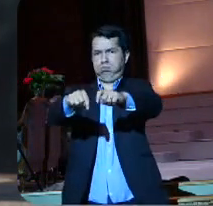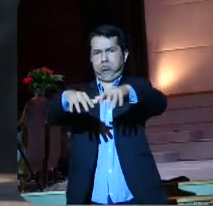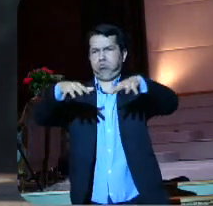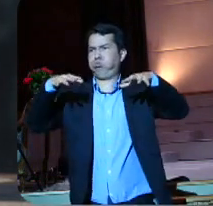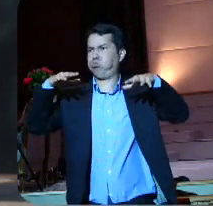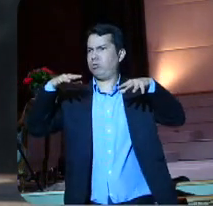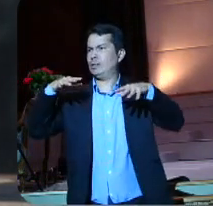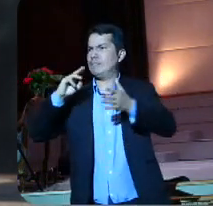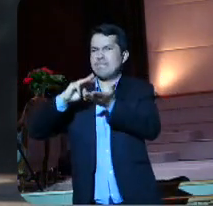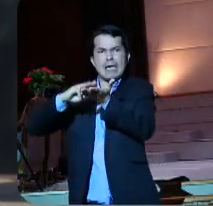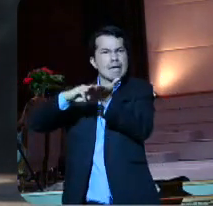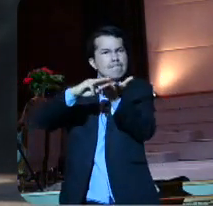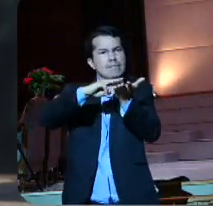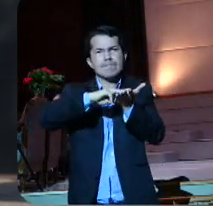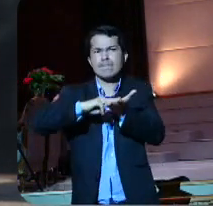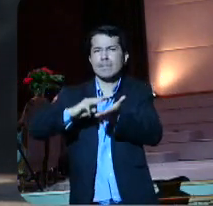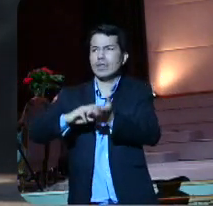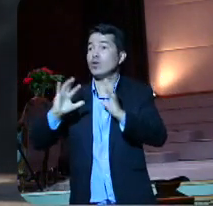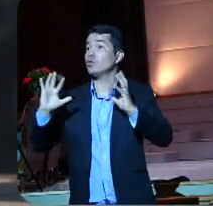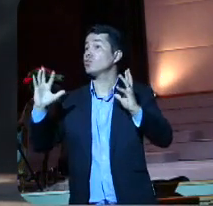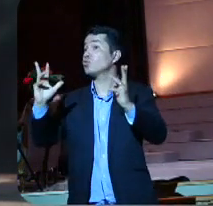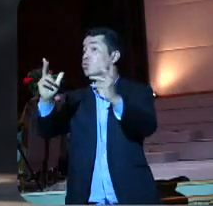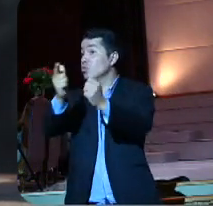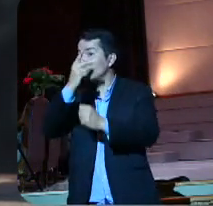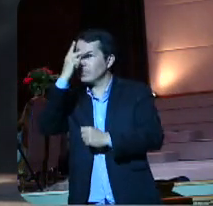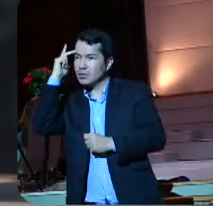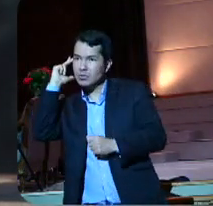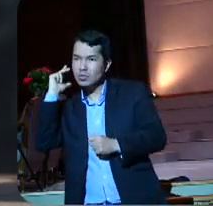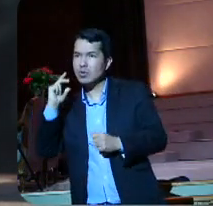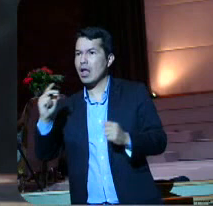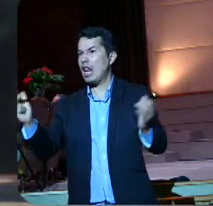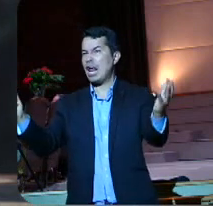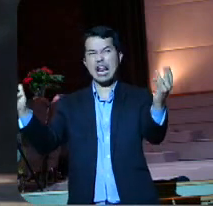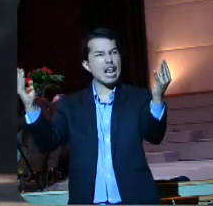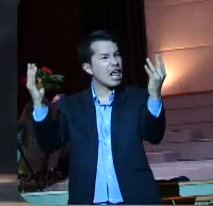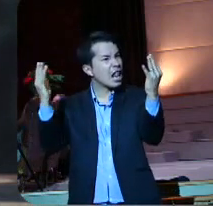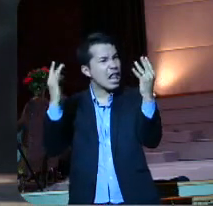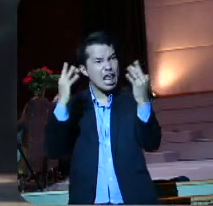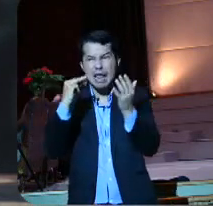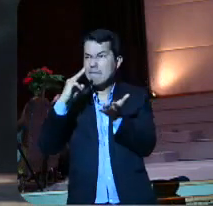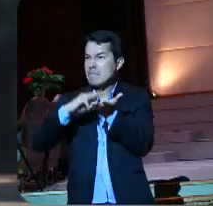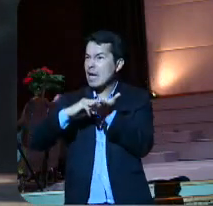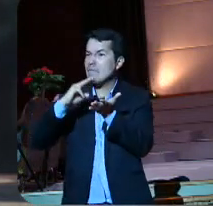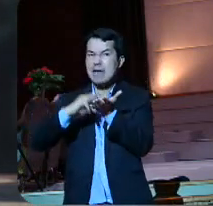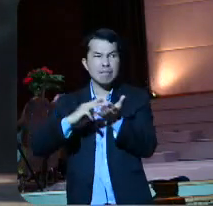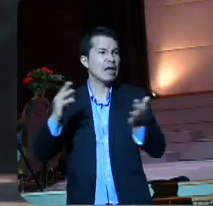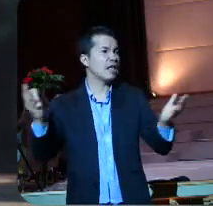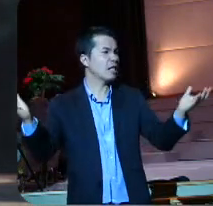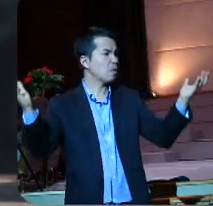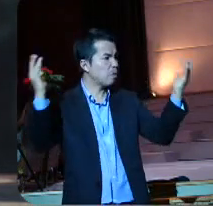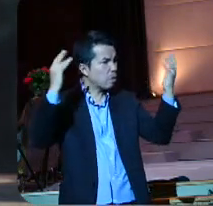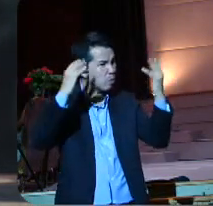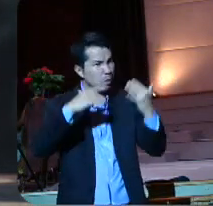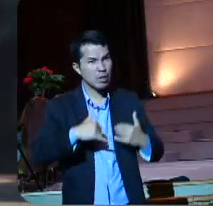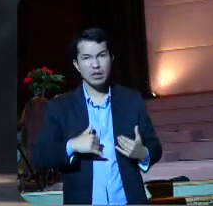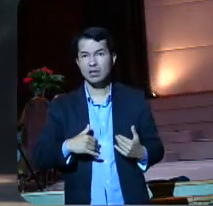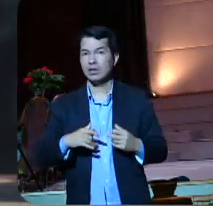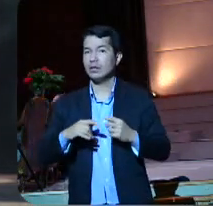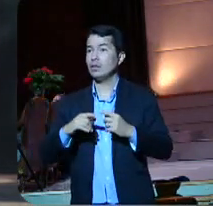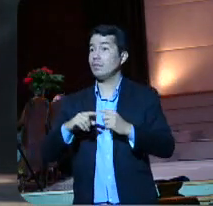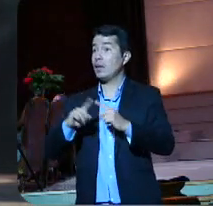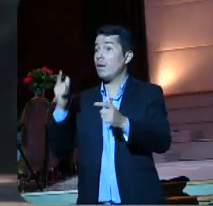nem assembleia de condomínio. Quando está tudo bem, não vem ninguém. Quando tem uma coisa ruim, aparece todo